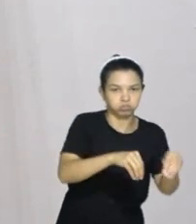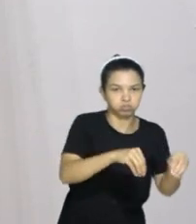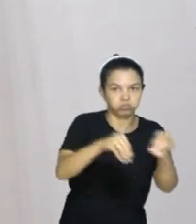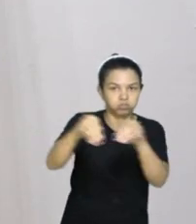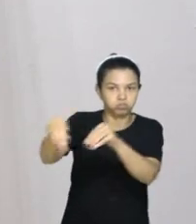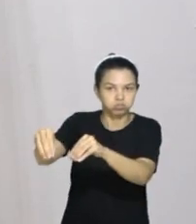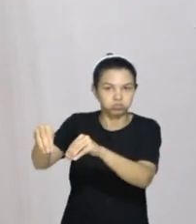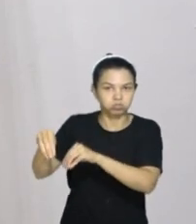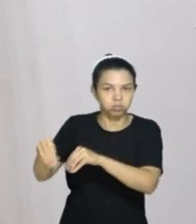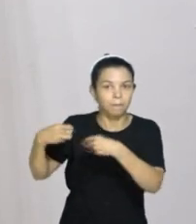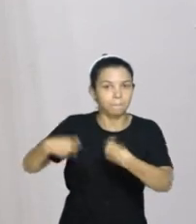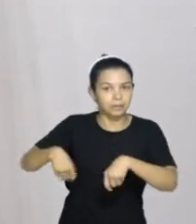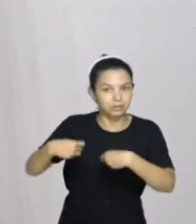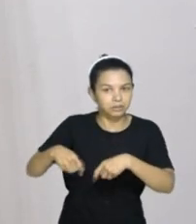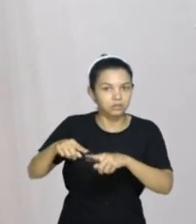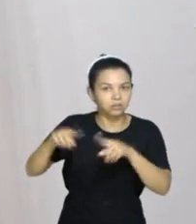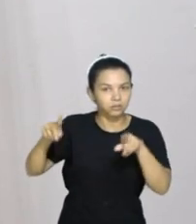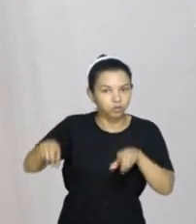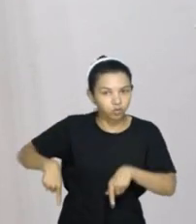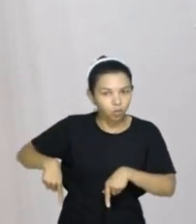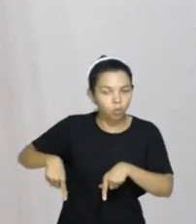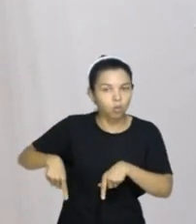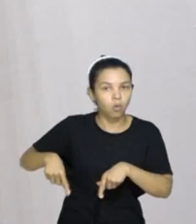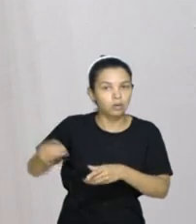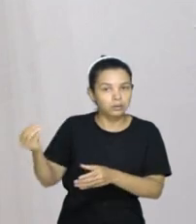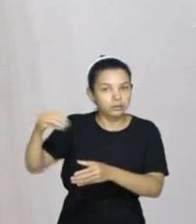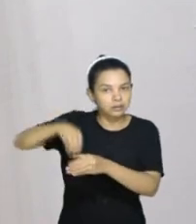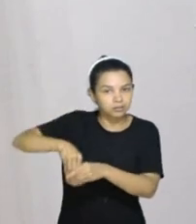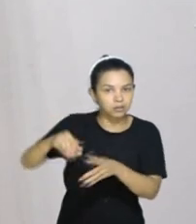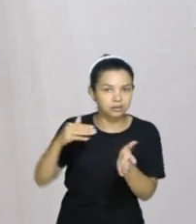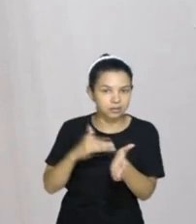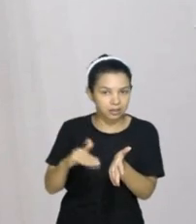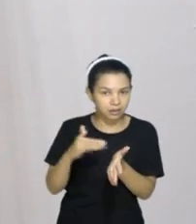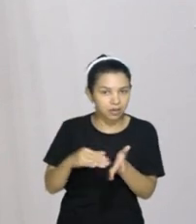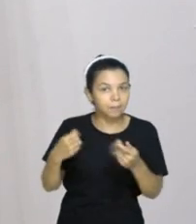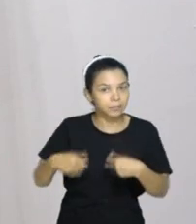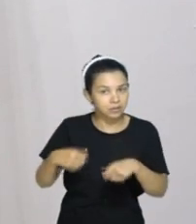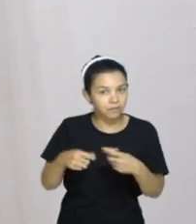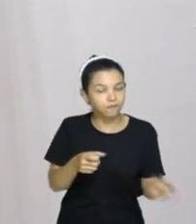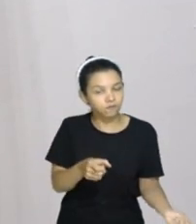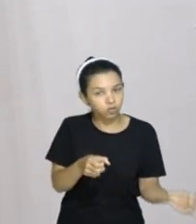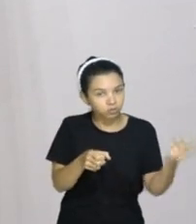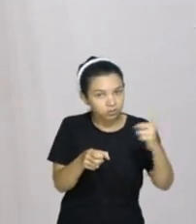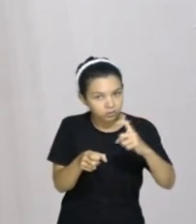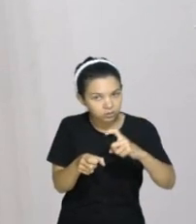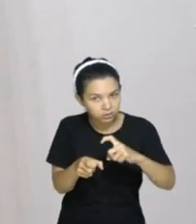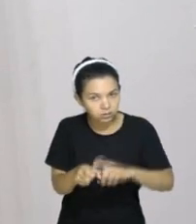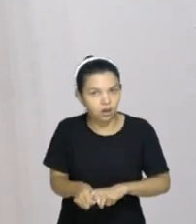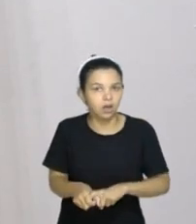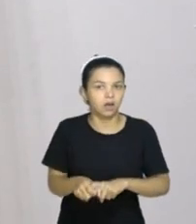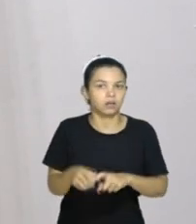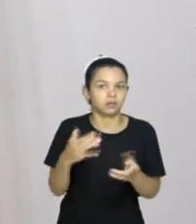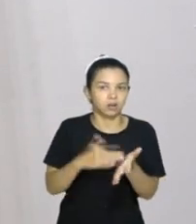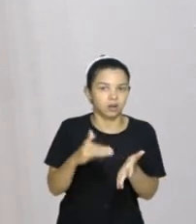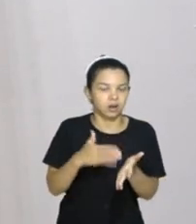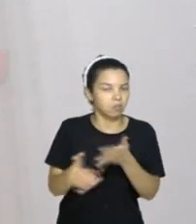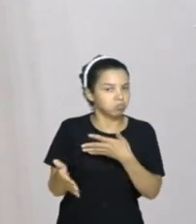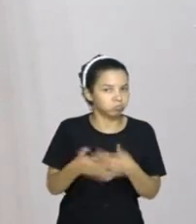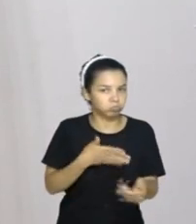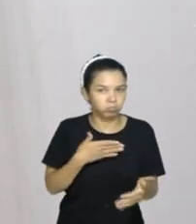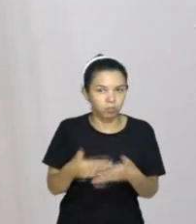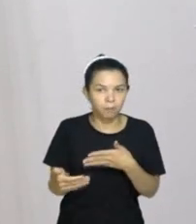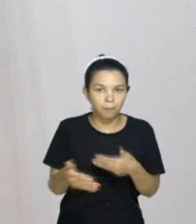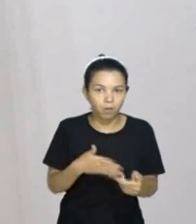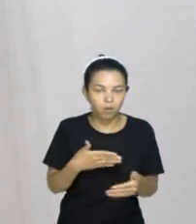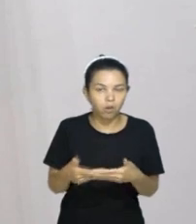que ser feito os servidores lotados em secretarias tem que voltar para suas secretarias e dou quem não é para poder